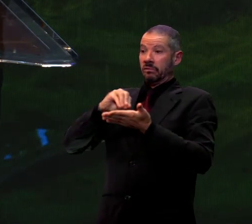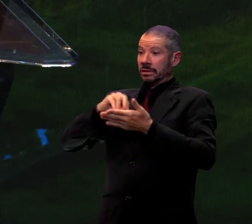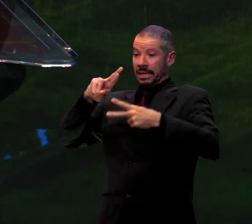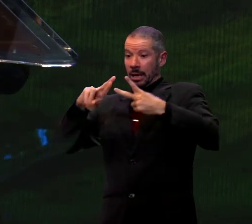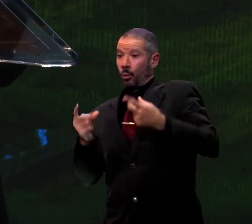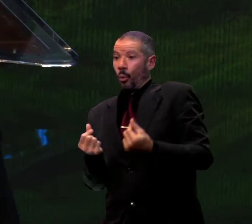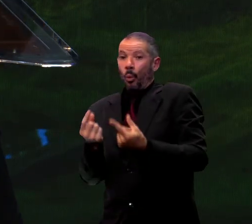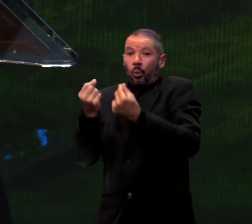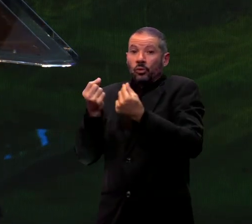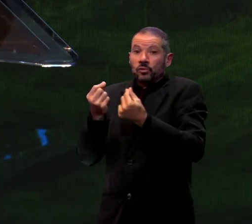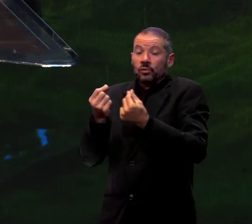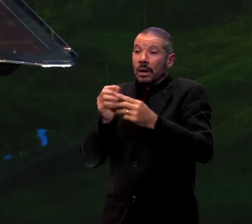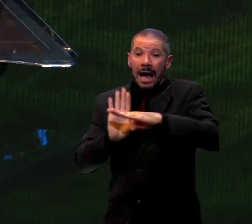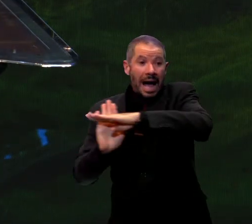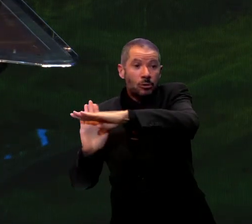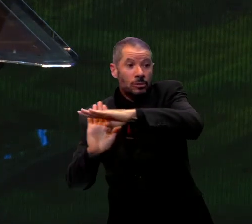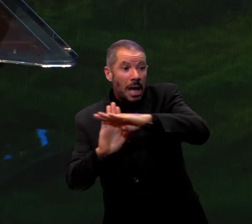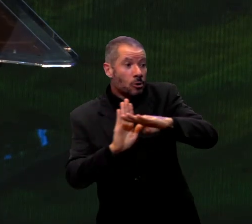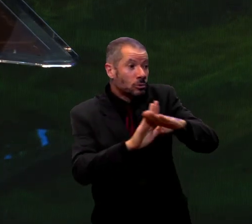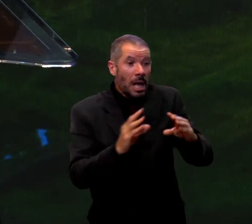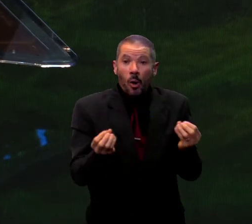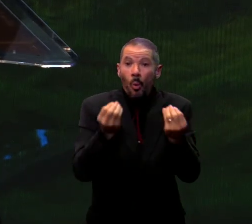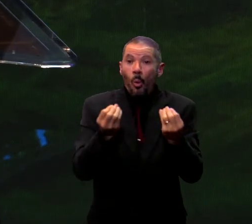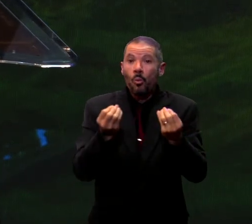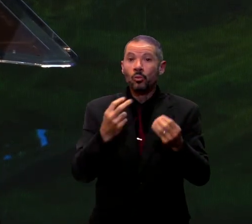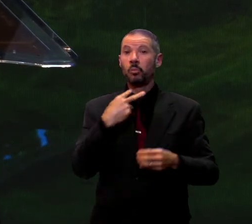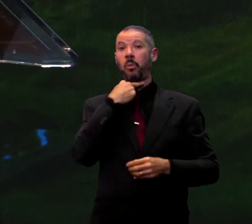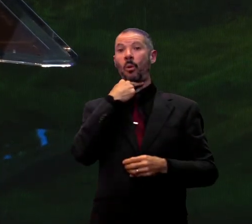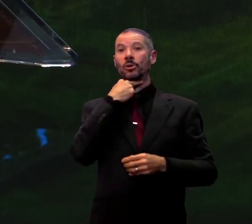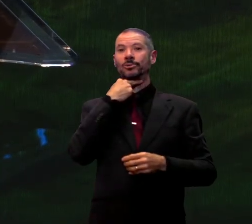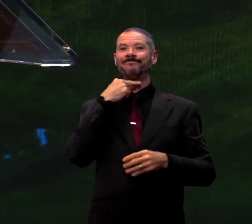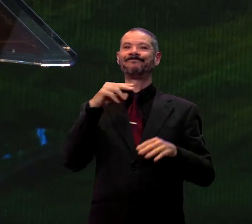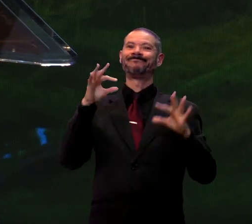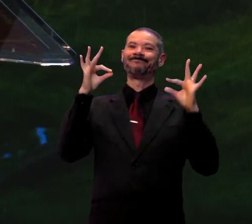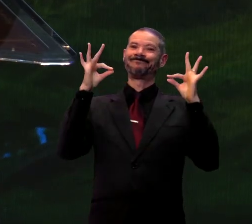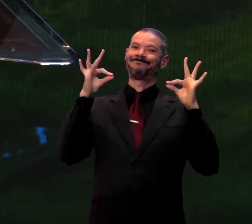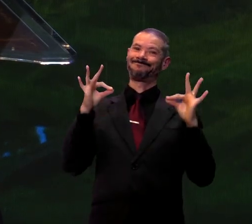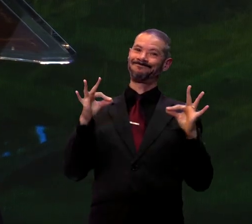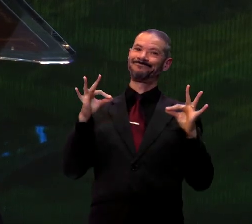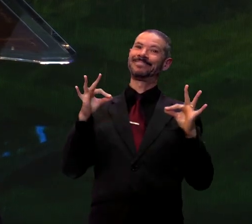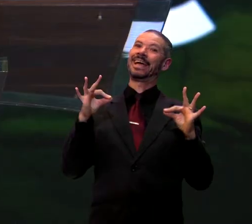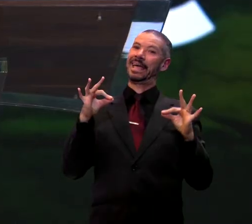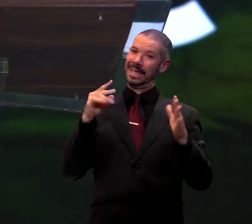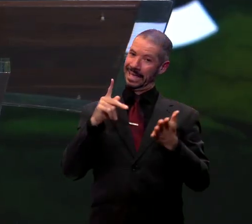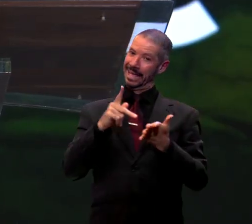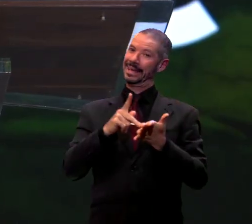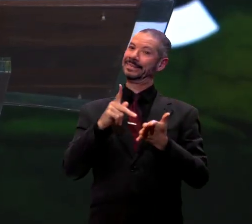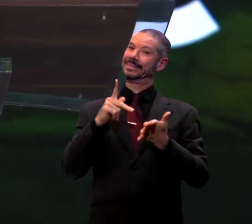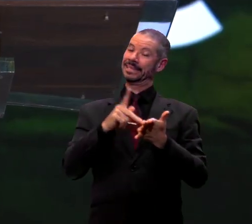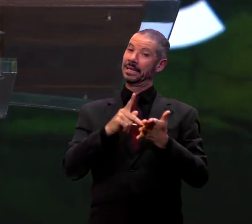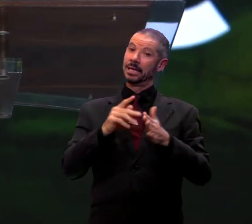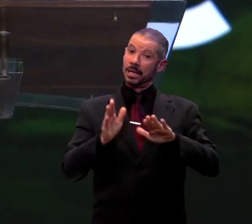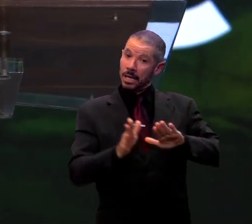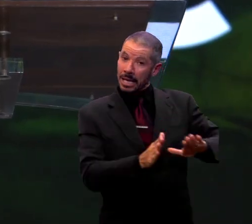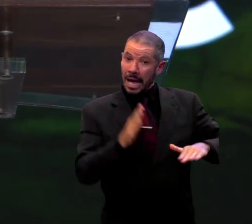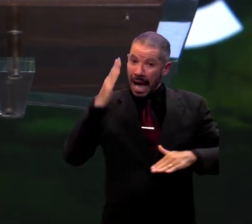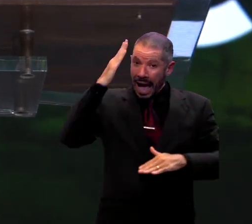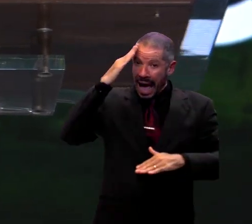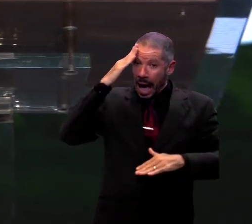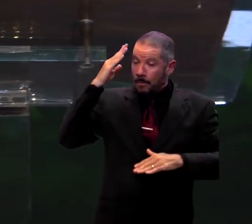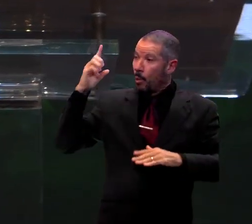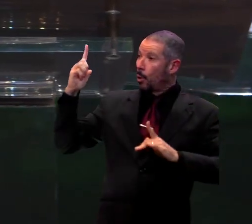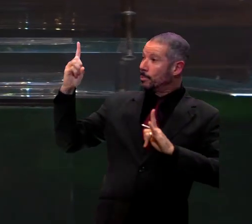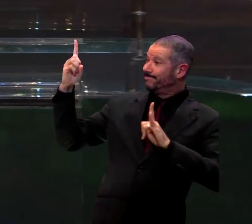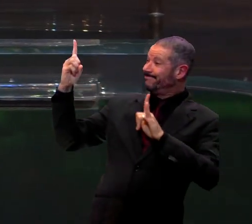recursos. Se eu tiver que ajudar todo mundo, não dá. Não é assim que a gente faz? Mas sabe, o amor incondicional